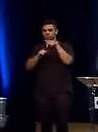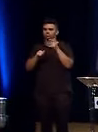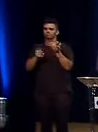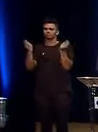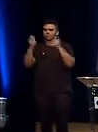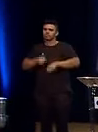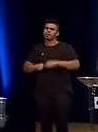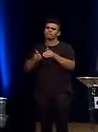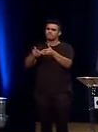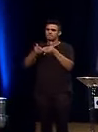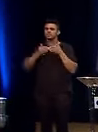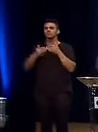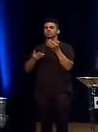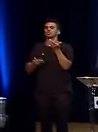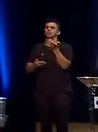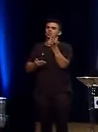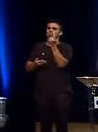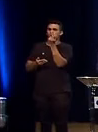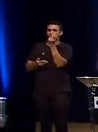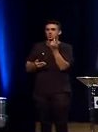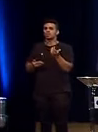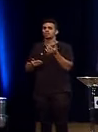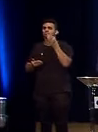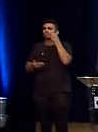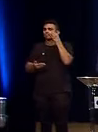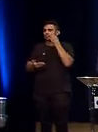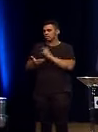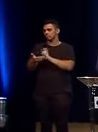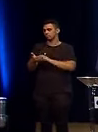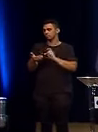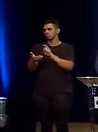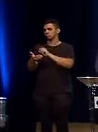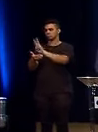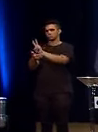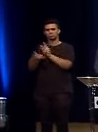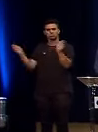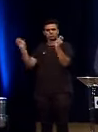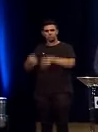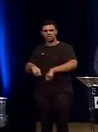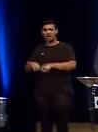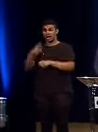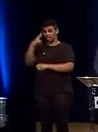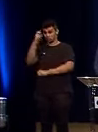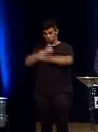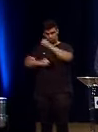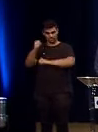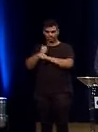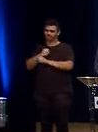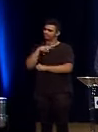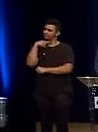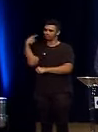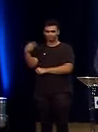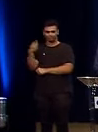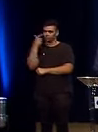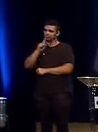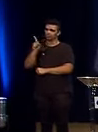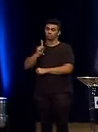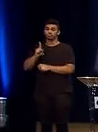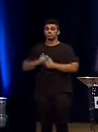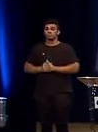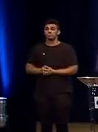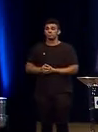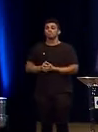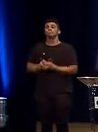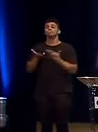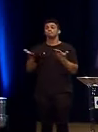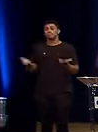crédito pelo celular. E a gente não conseguiria fazer isso há 2 anos atrás. Pode passar? E, além